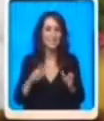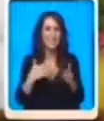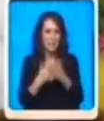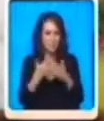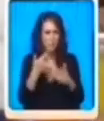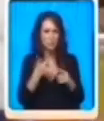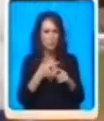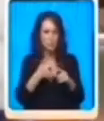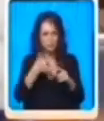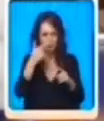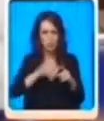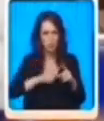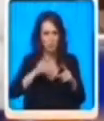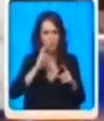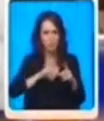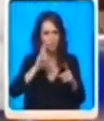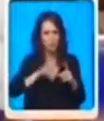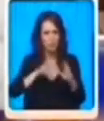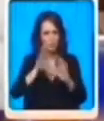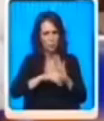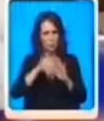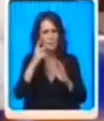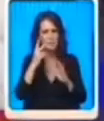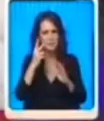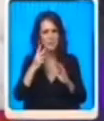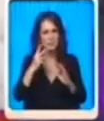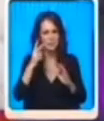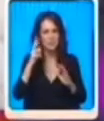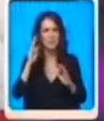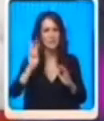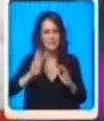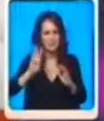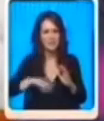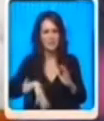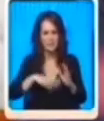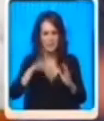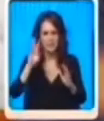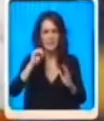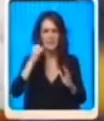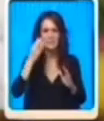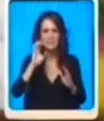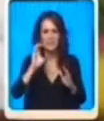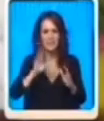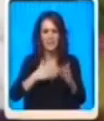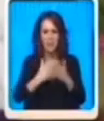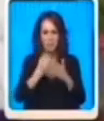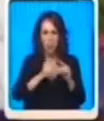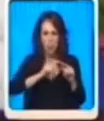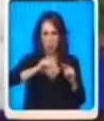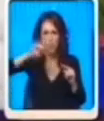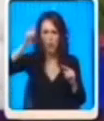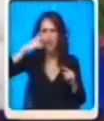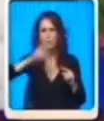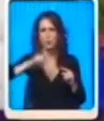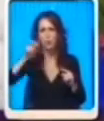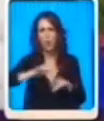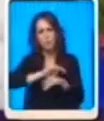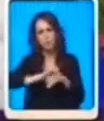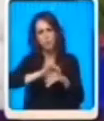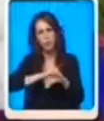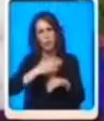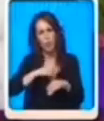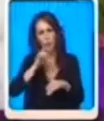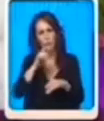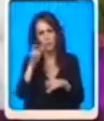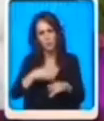SIC. Pois é, mas ela vai. Ela vai ter. Bastantes audiências deu ela da SIC. Ela é uma figura queridíssima do público.